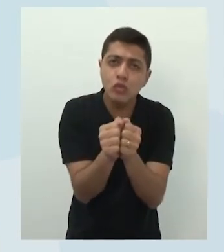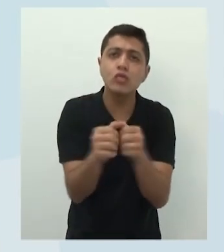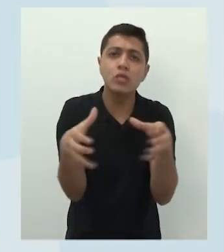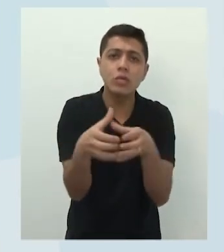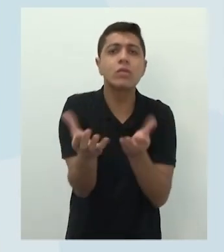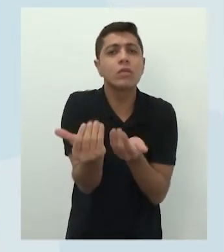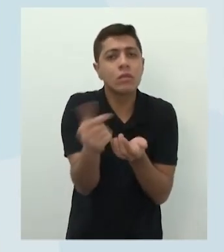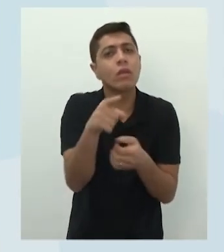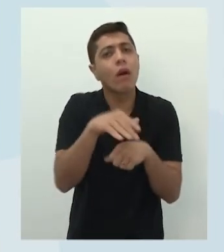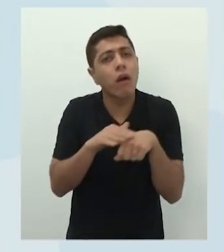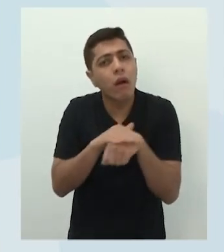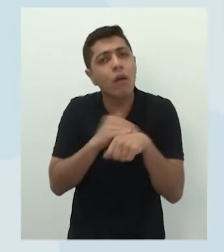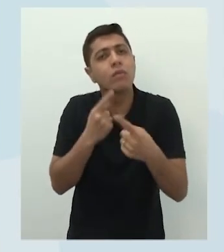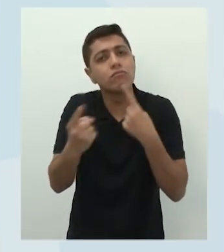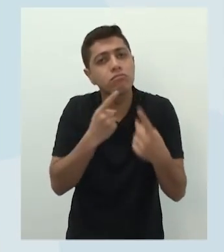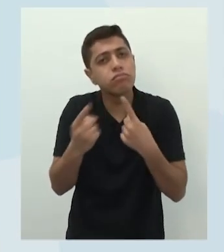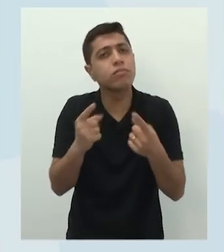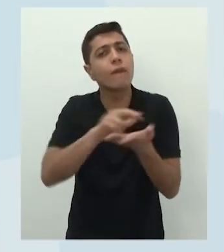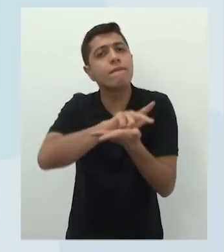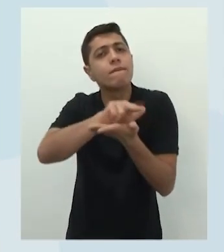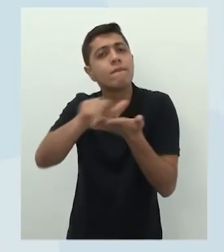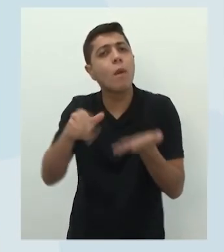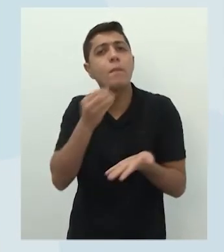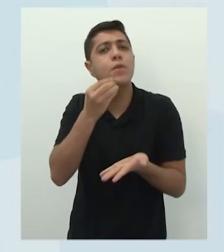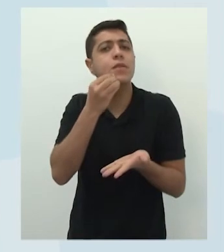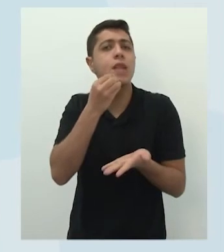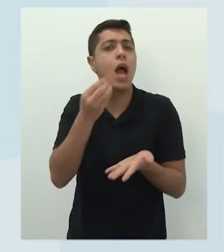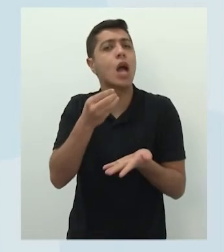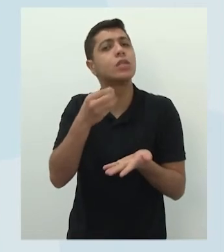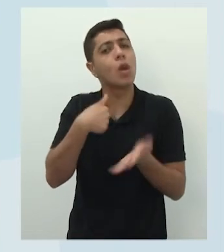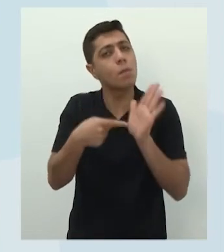conversado com os pais e com os educadores. Passo próximo.